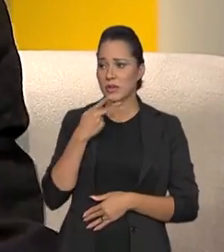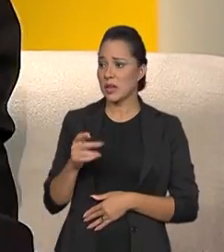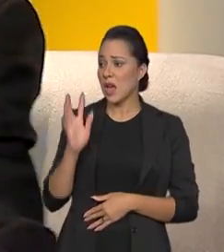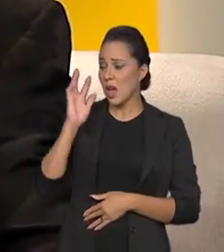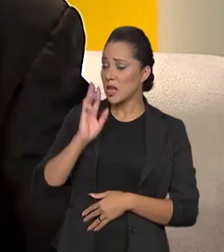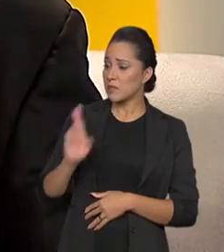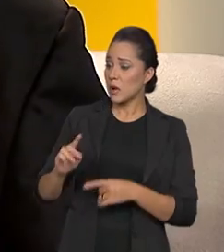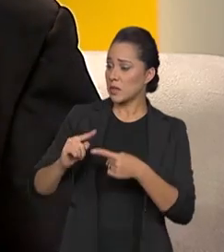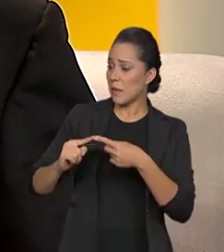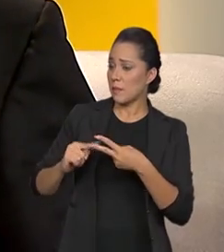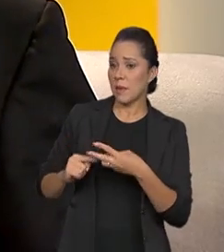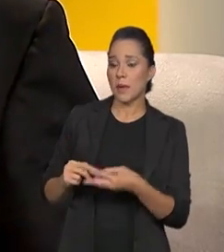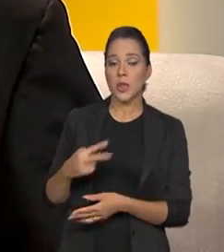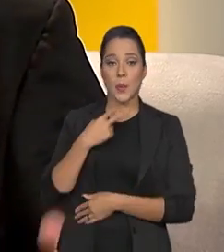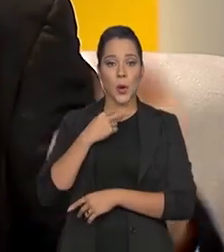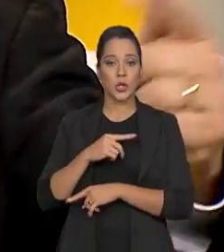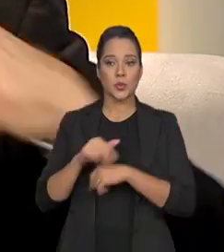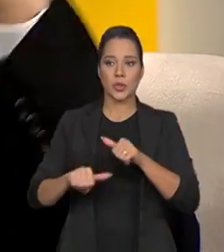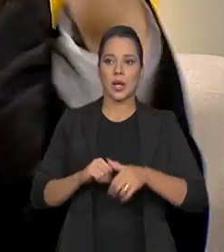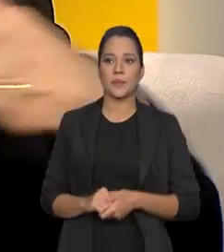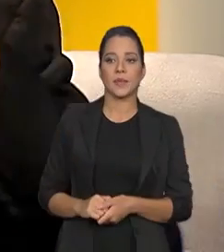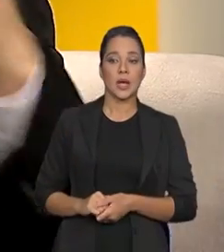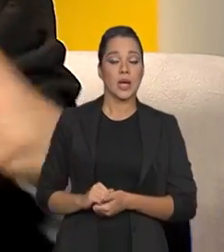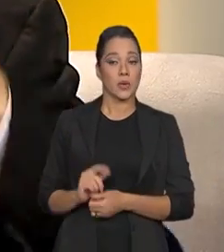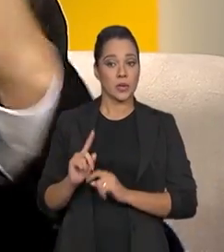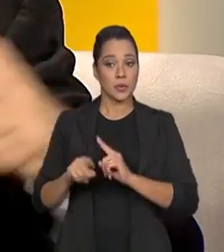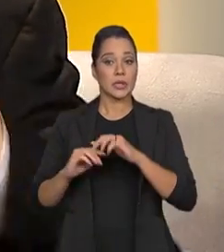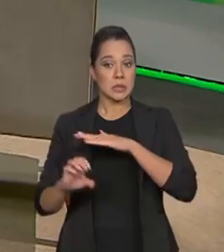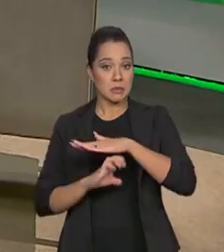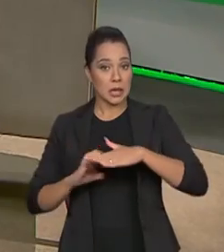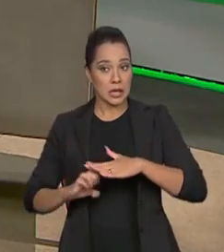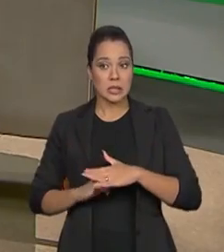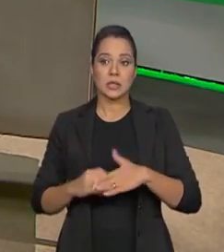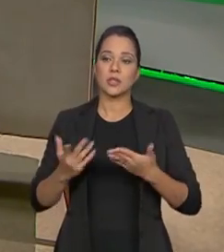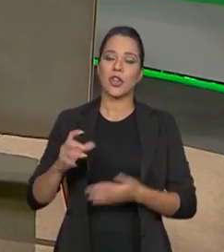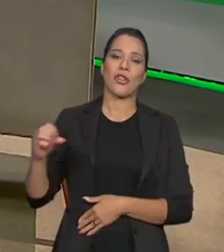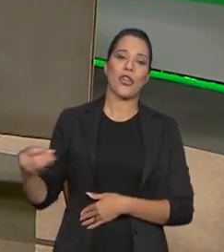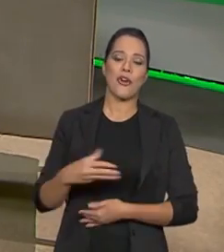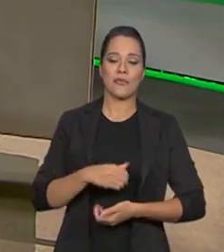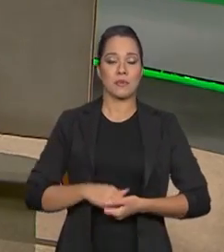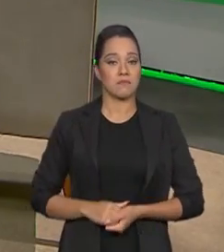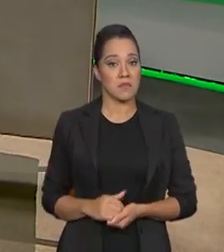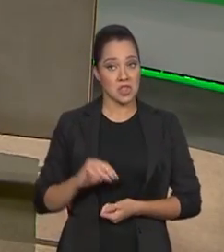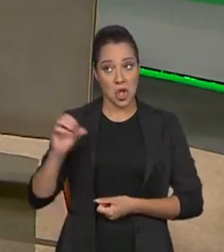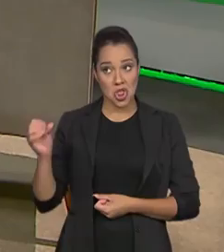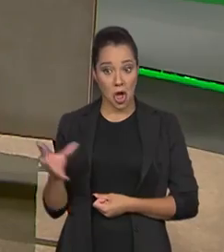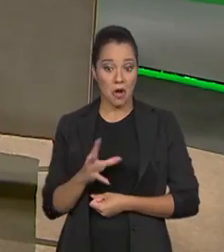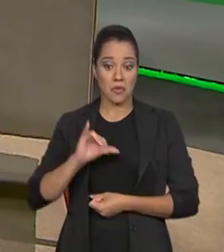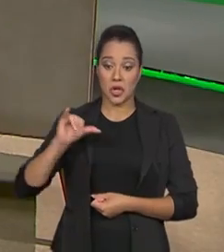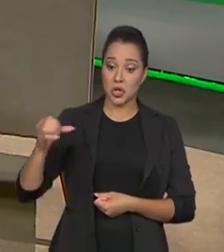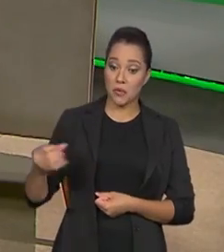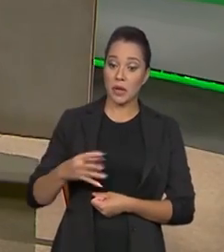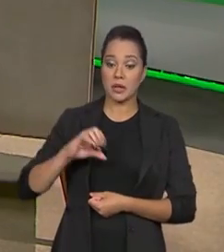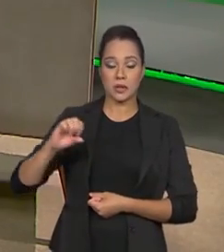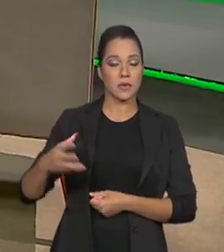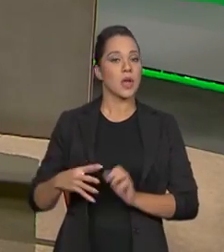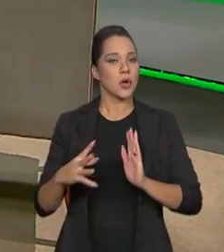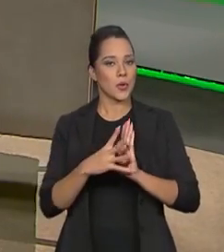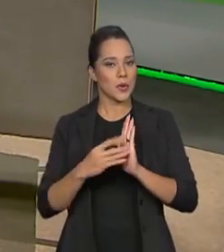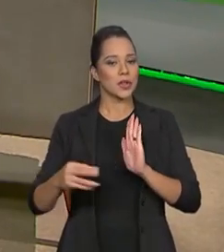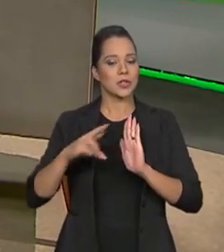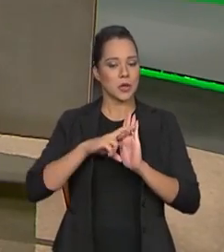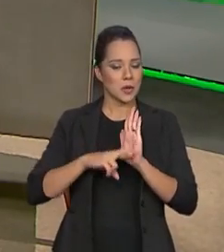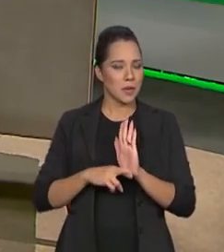a solução é essa não mude Mais enquanto lá fora as empresas estão inovando então inovando então com o